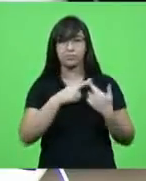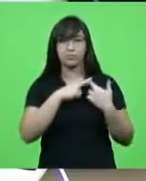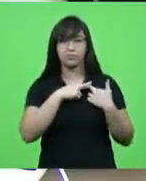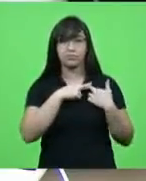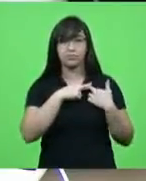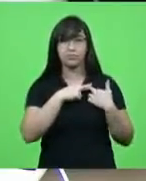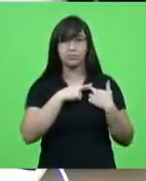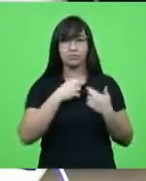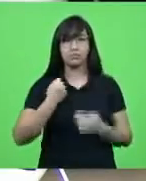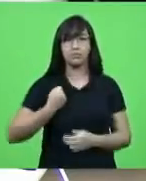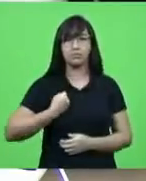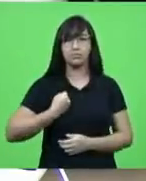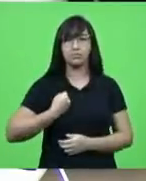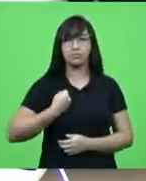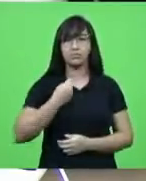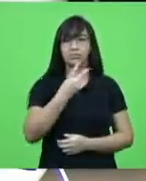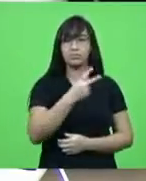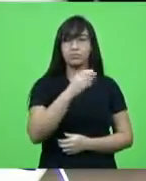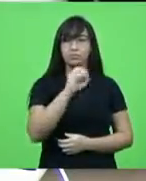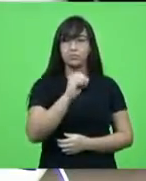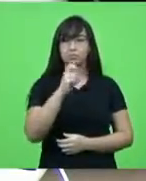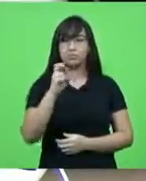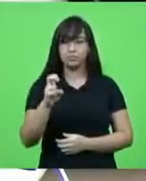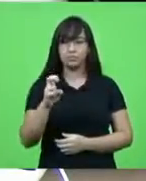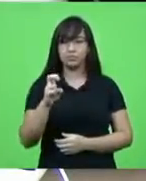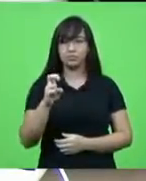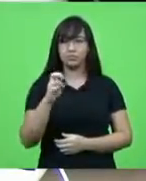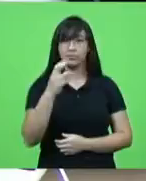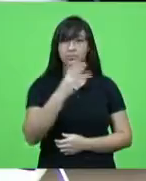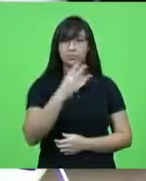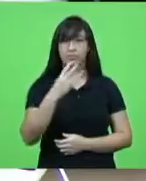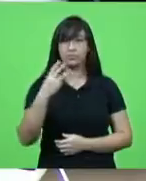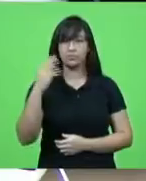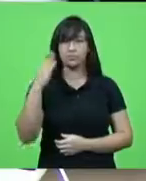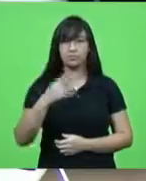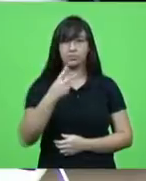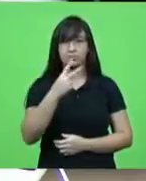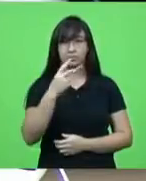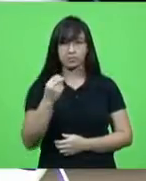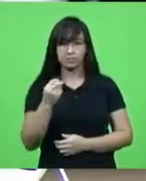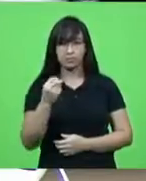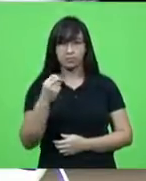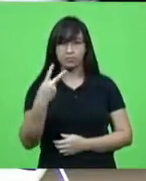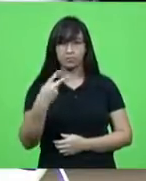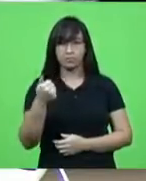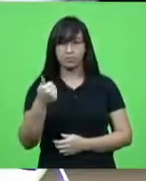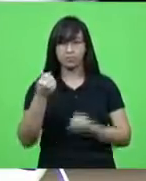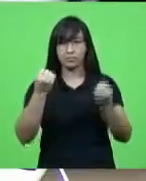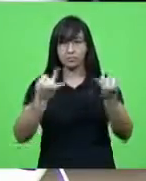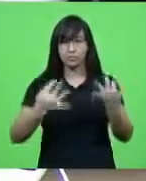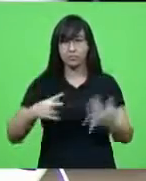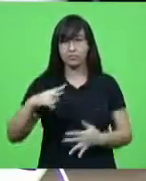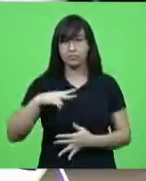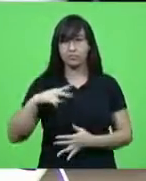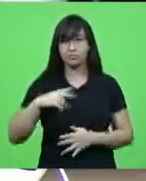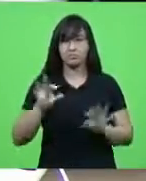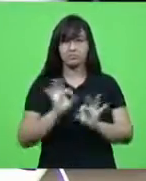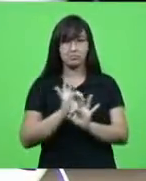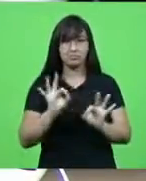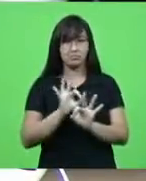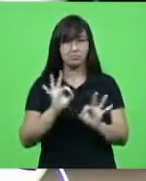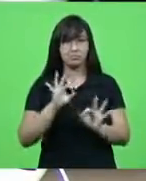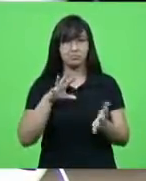285 a 333, barra 2021. Explicações pessoais. Não houve oradores